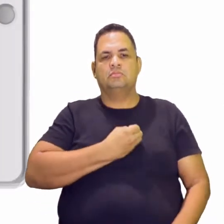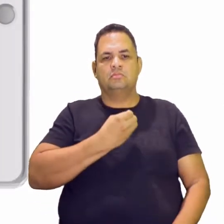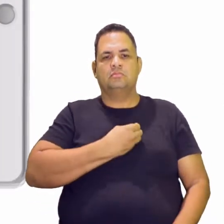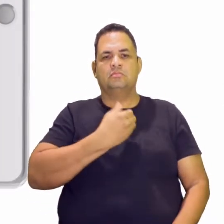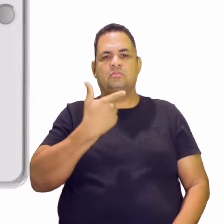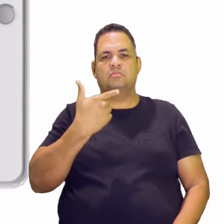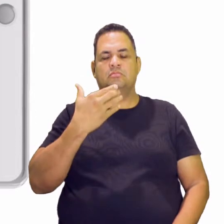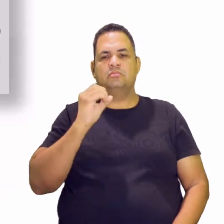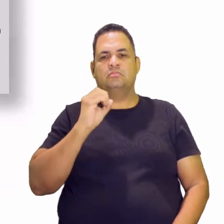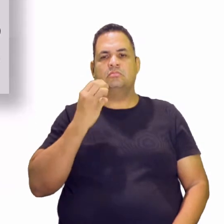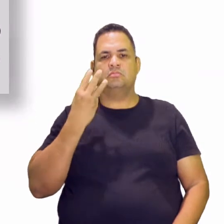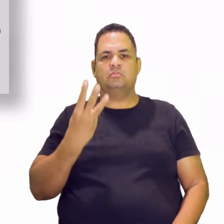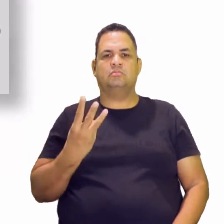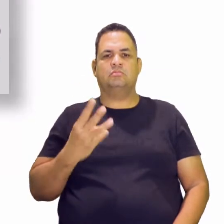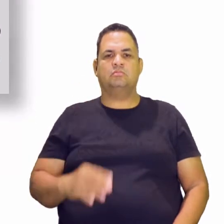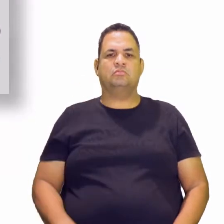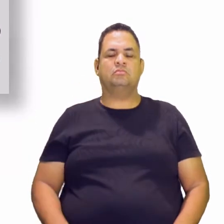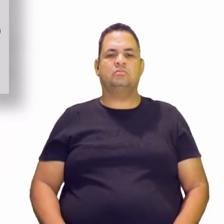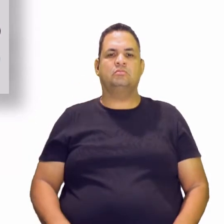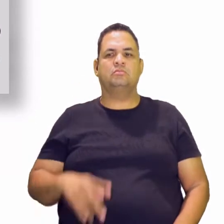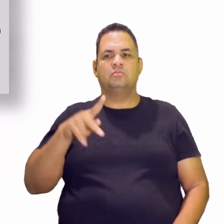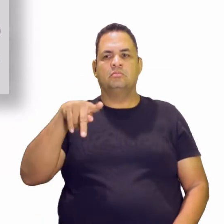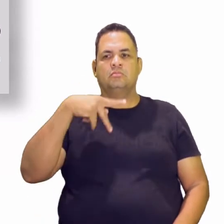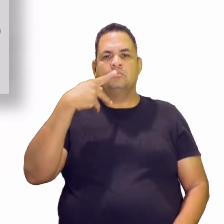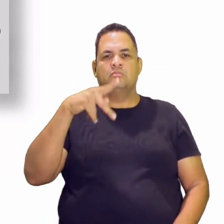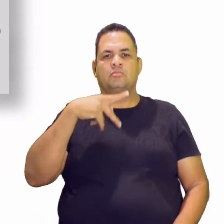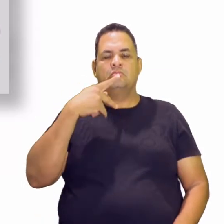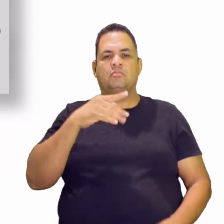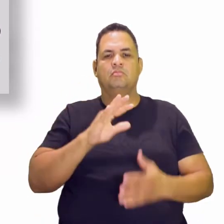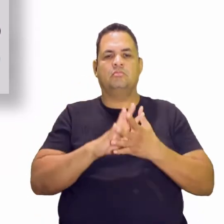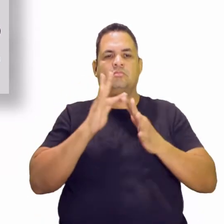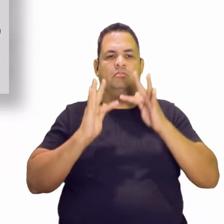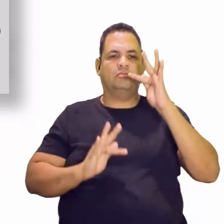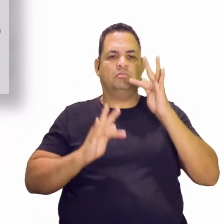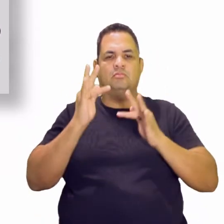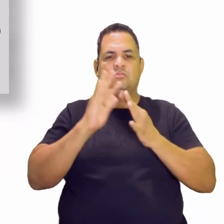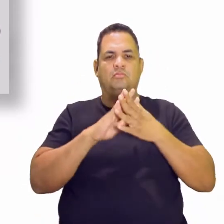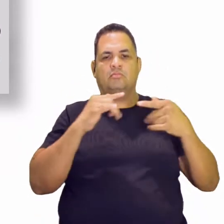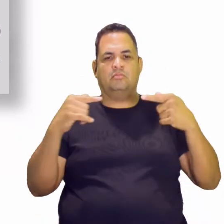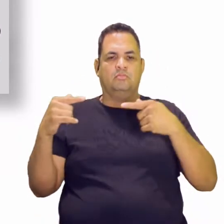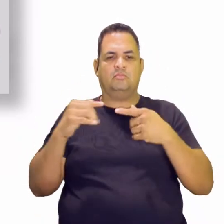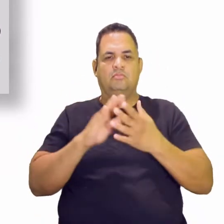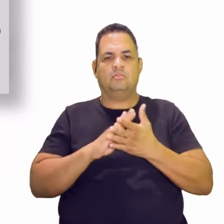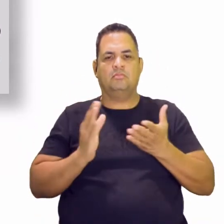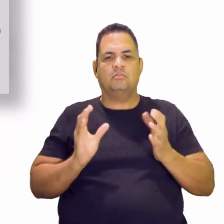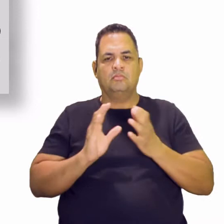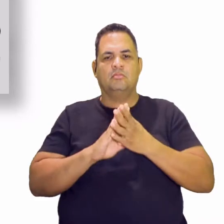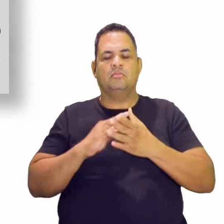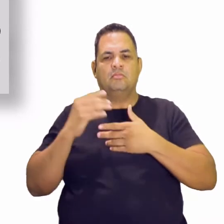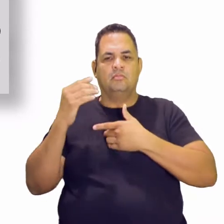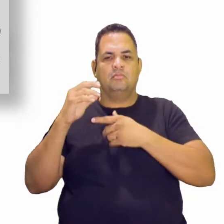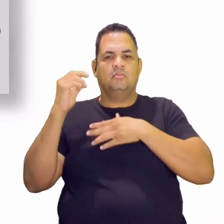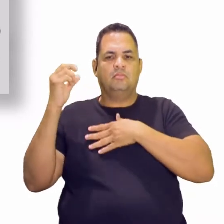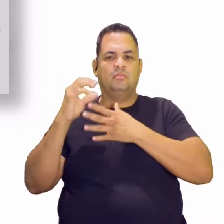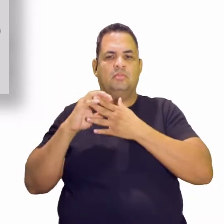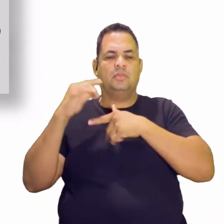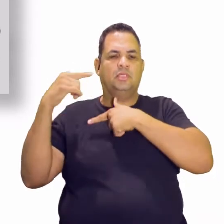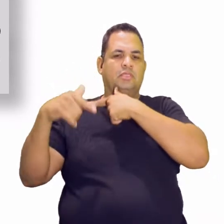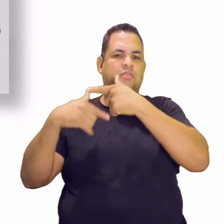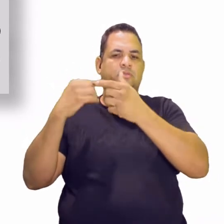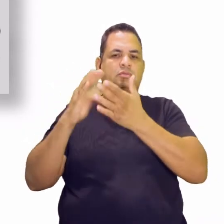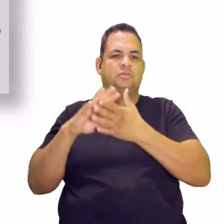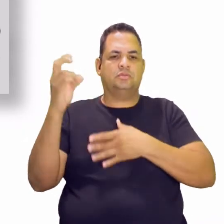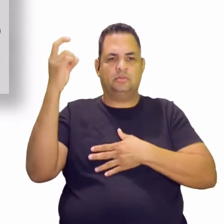Popular, parte 3. Então, falamos do folclore, né, que está relacionado às tradições culturais de uma comunidade,